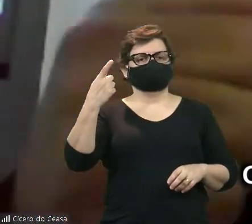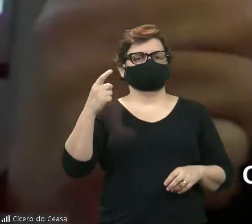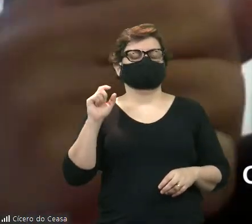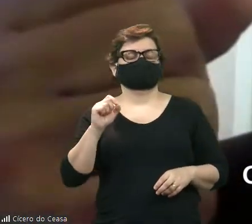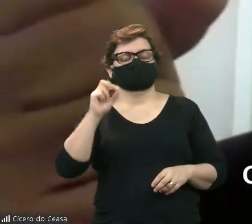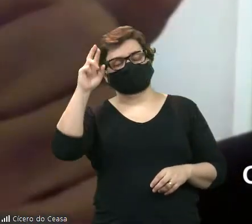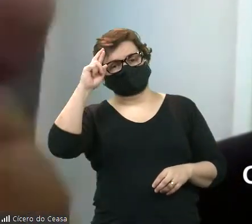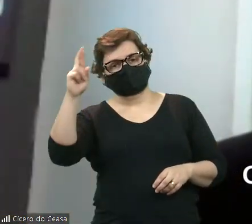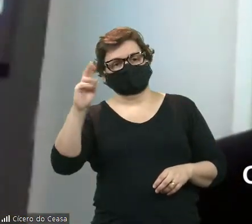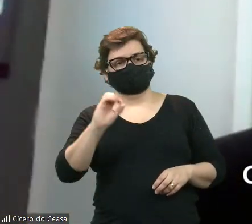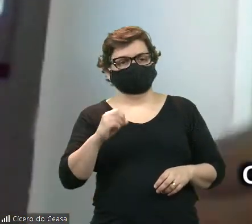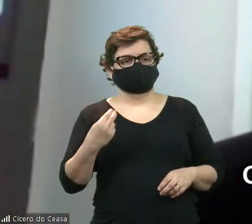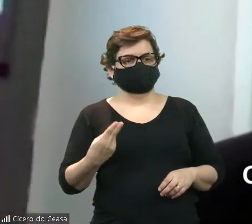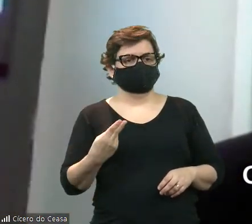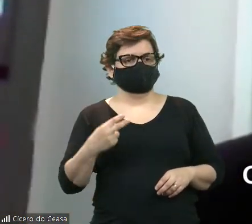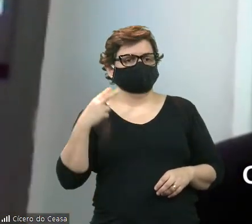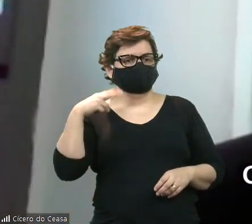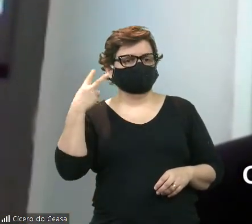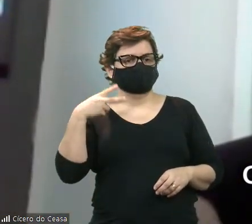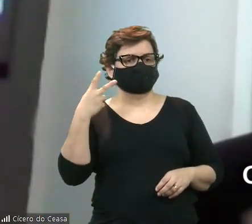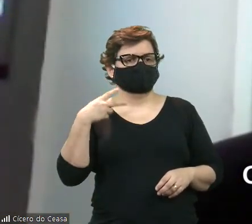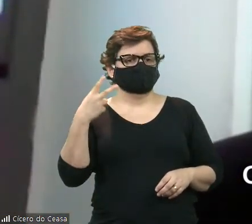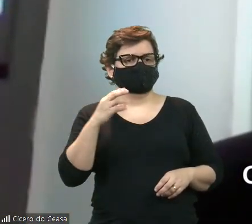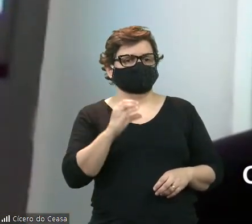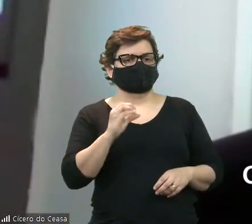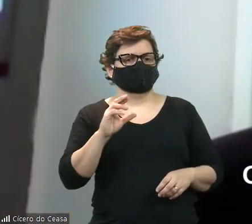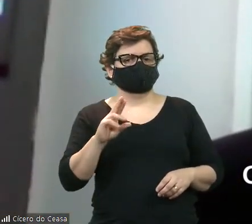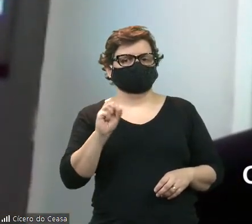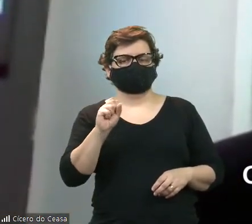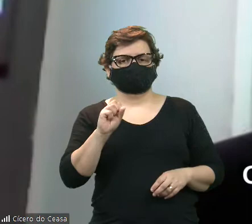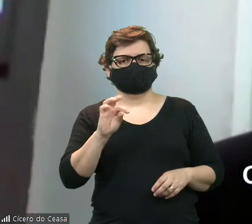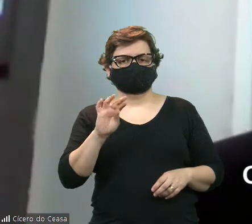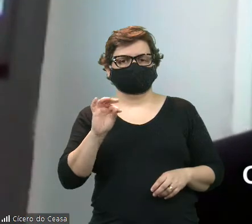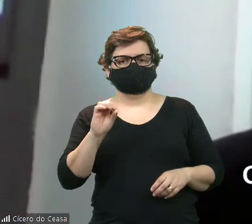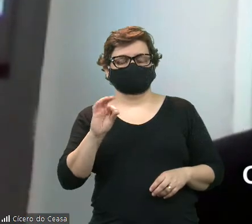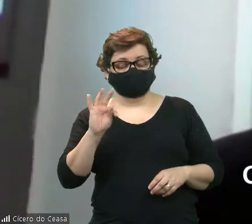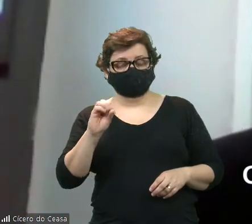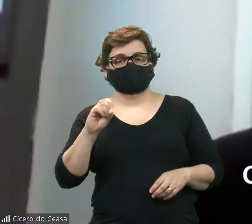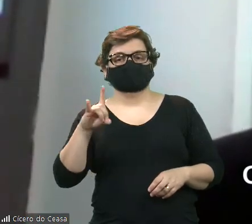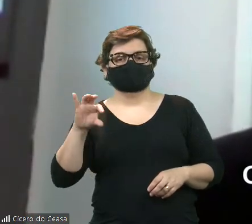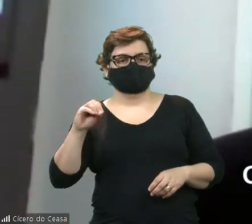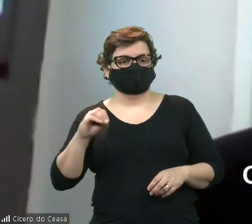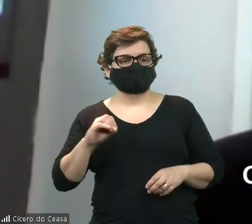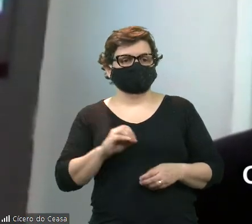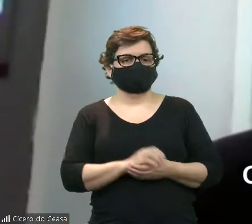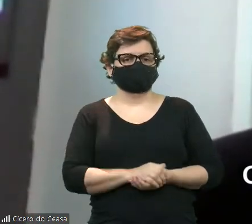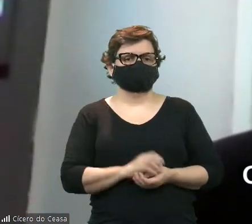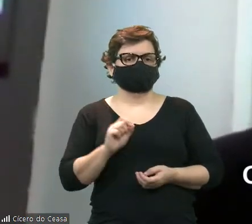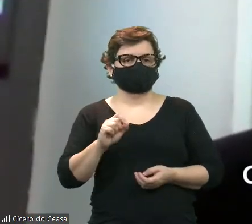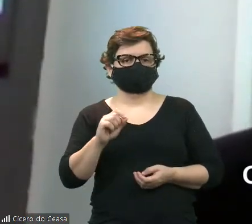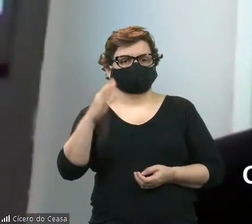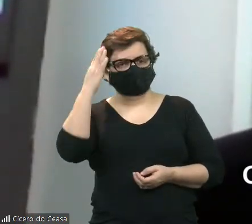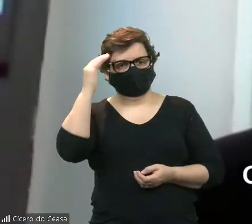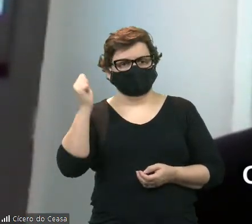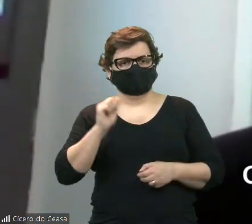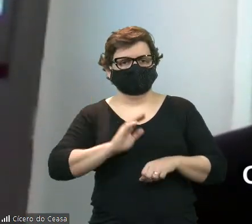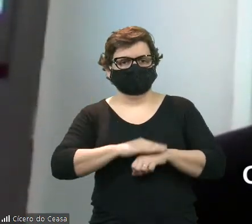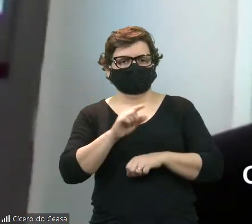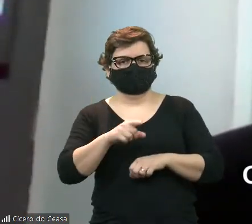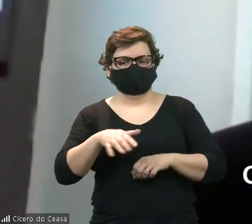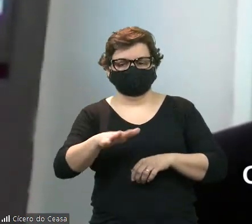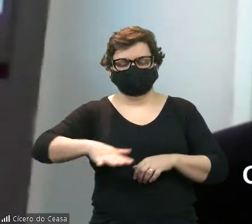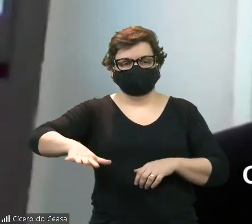líder, o vereador Marcos Toddy, que tem mais conhecimento desta área, que possa me explicar. Mas eu estou